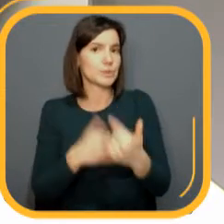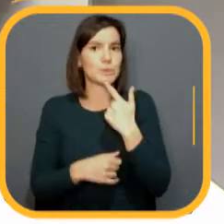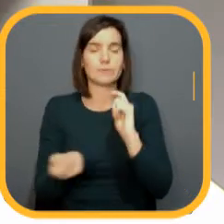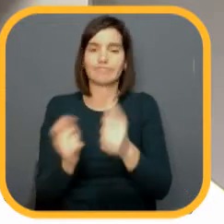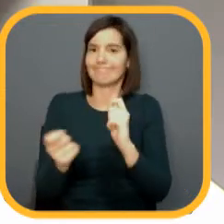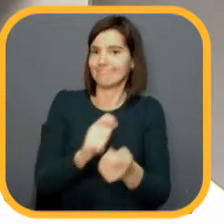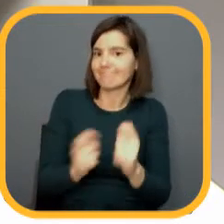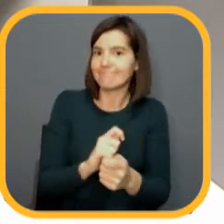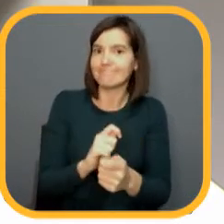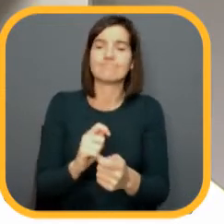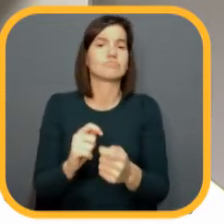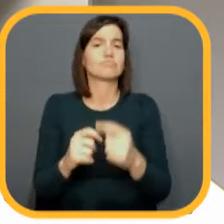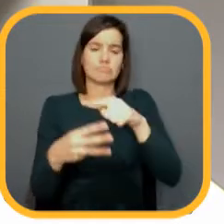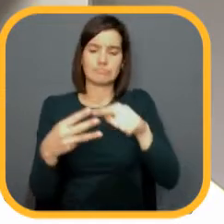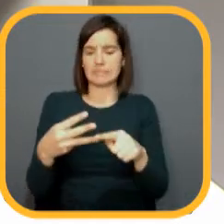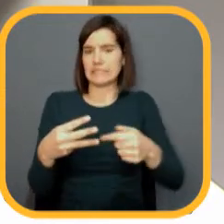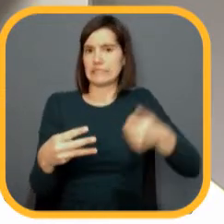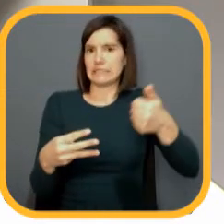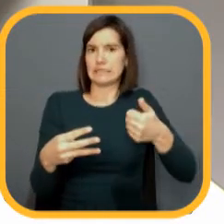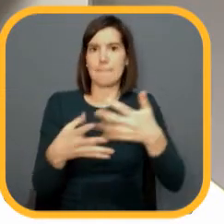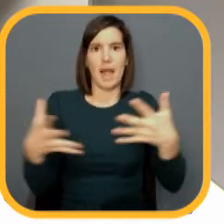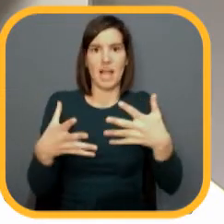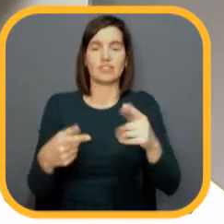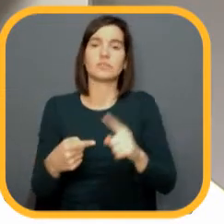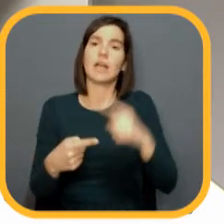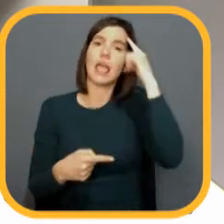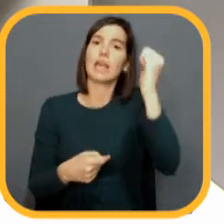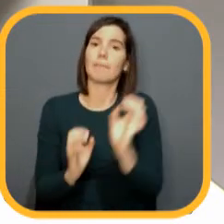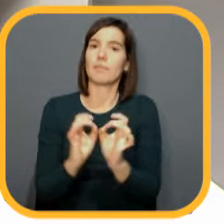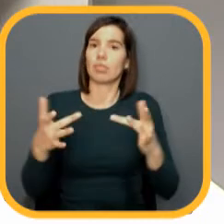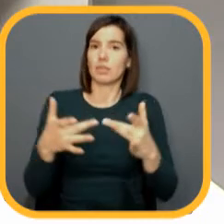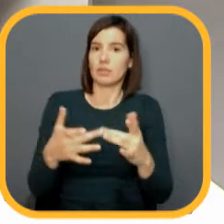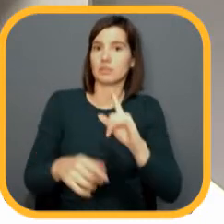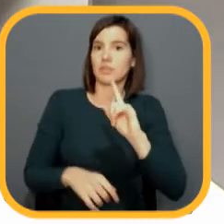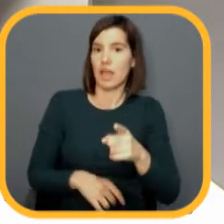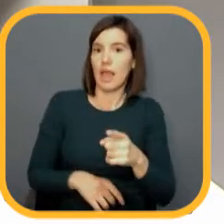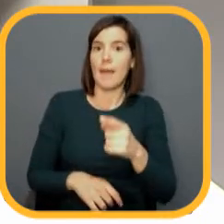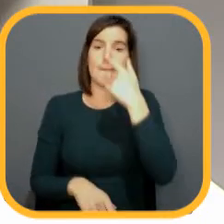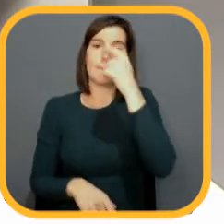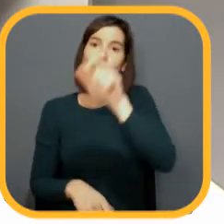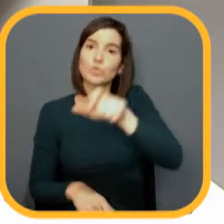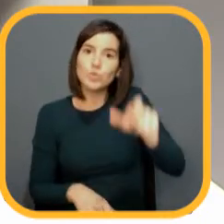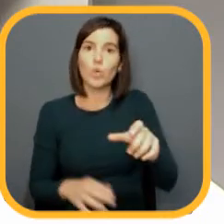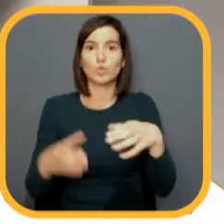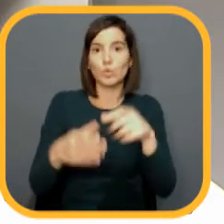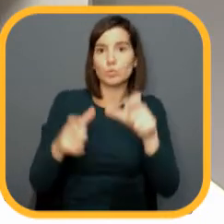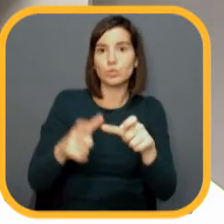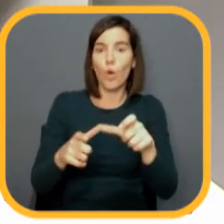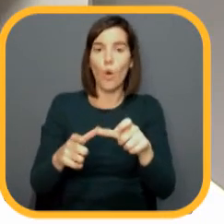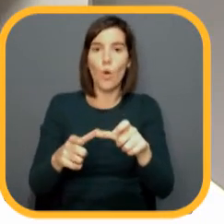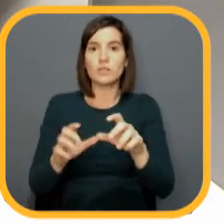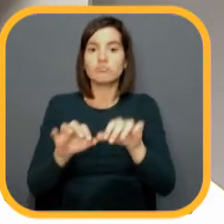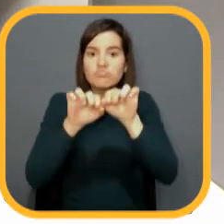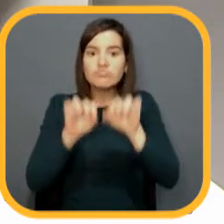ameaças está em constante mudança. De todas, há 3 que se destacam. O crime virtual, que consiste na atuação de indivíduos ou grupos